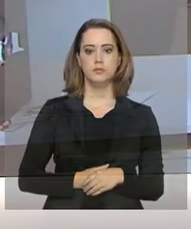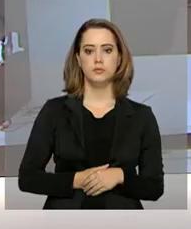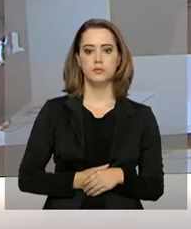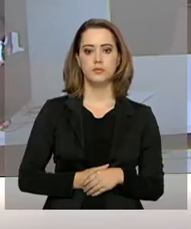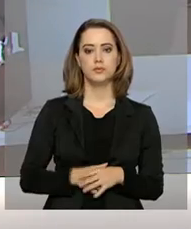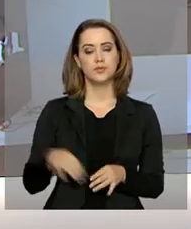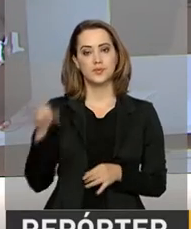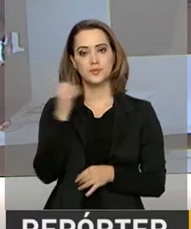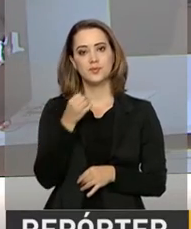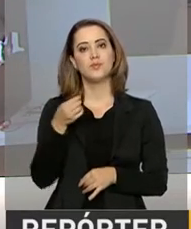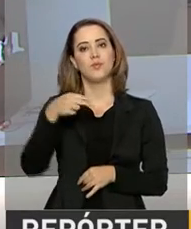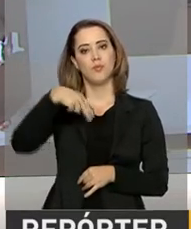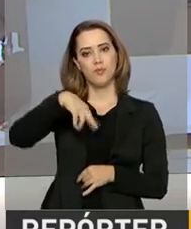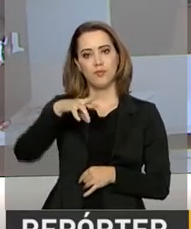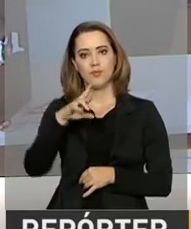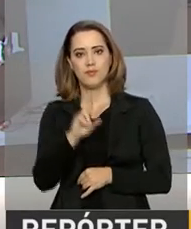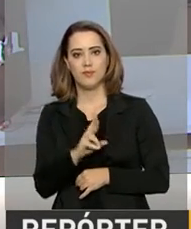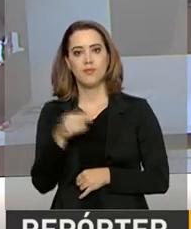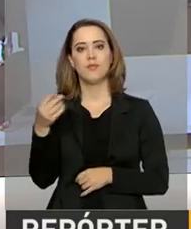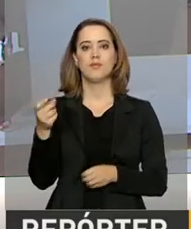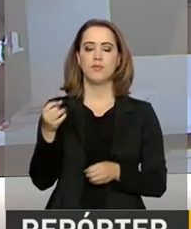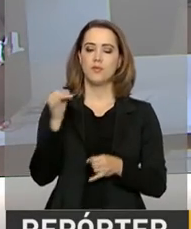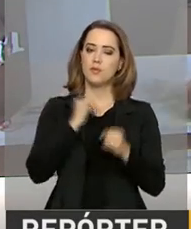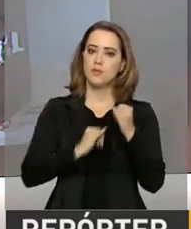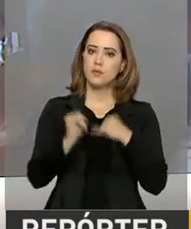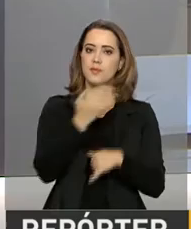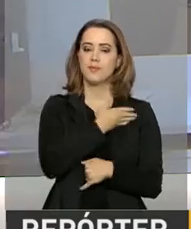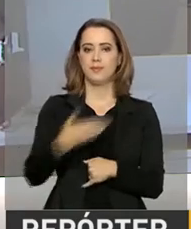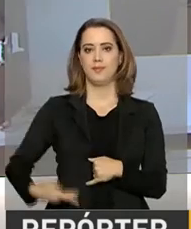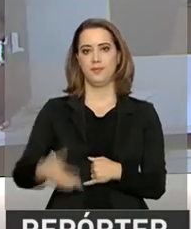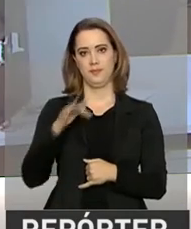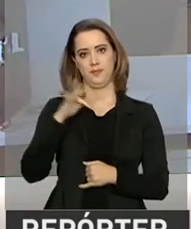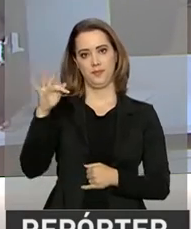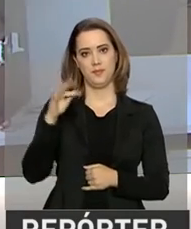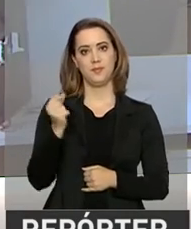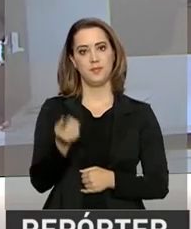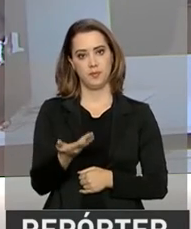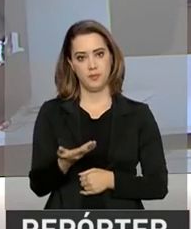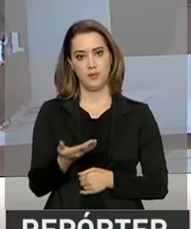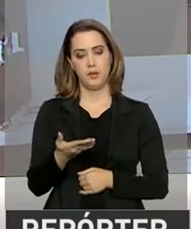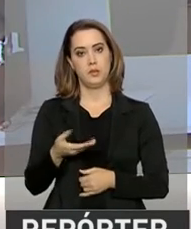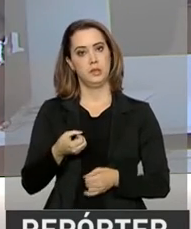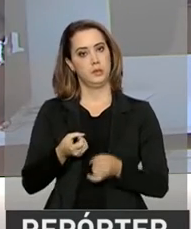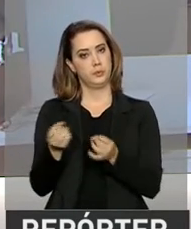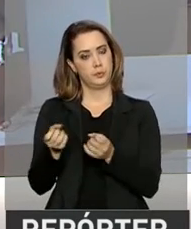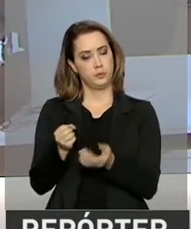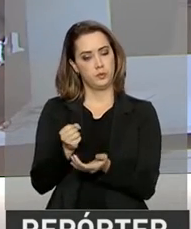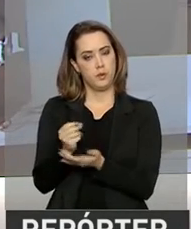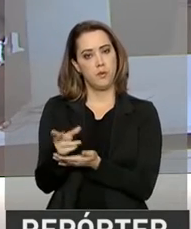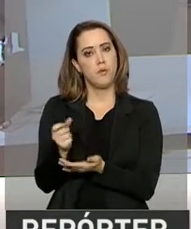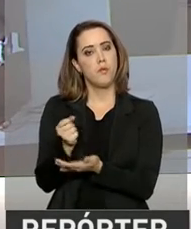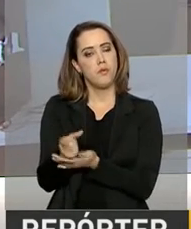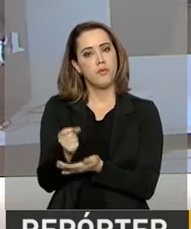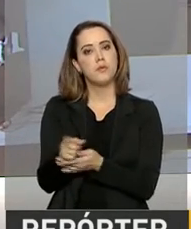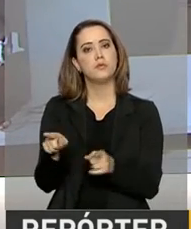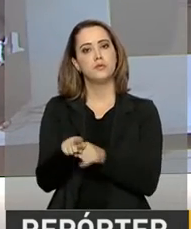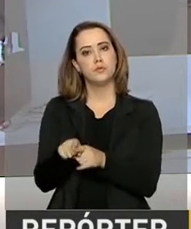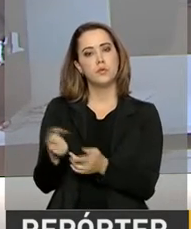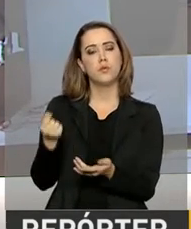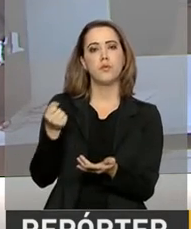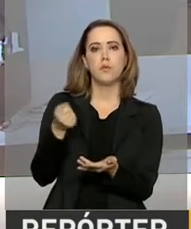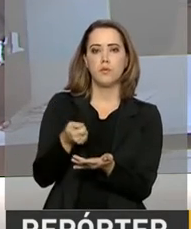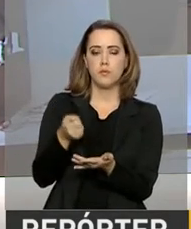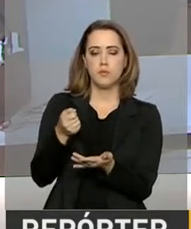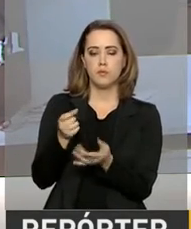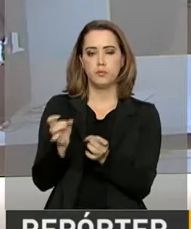olá o repórter nbr está de volta com as notícias do governo federal a balança comercial brasileira registrou na quarta semana